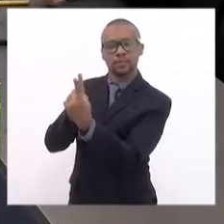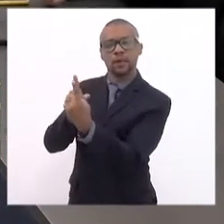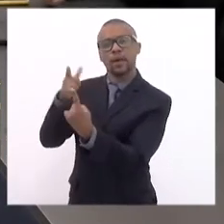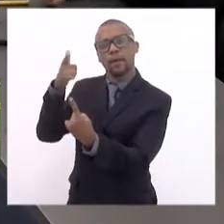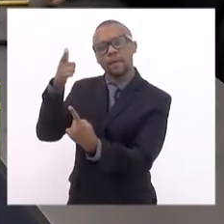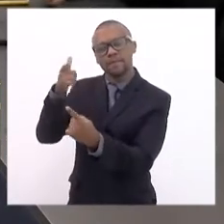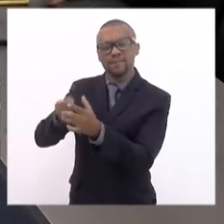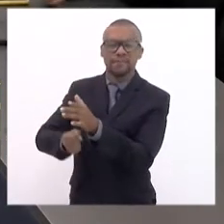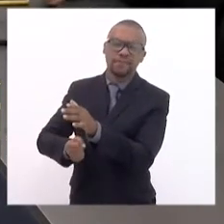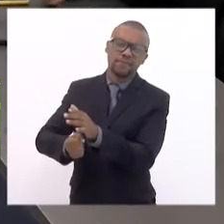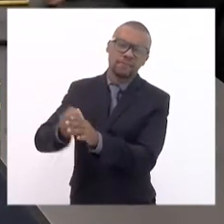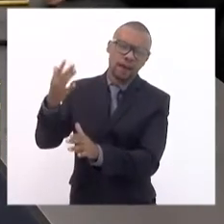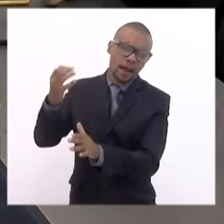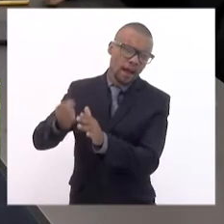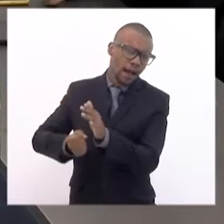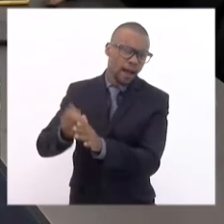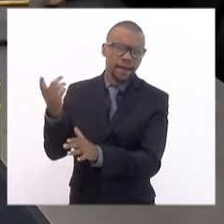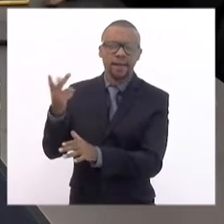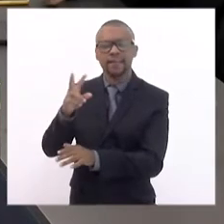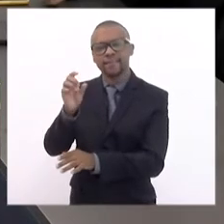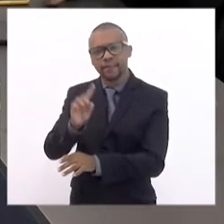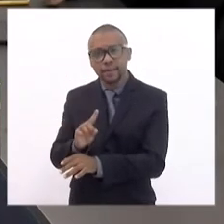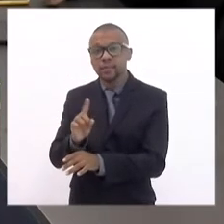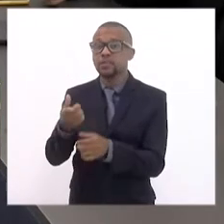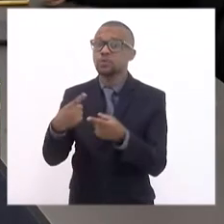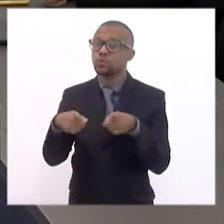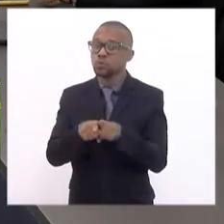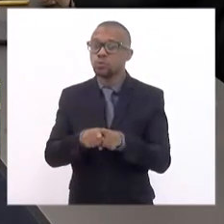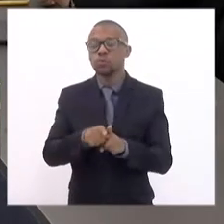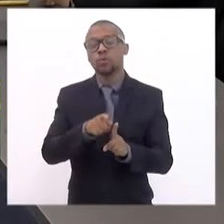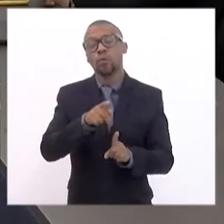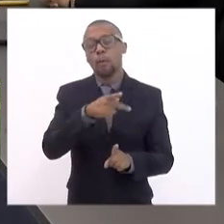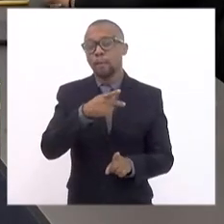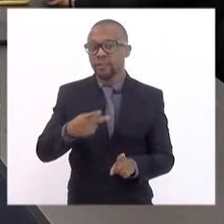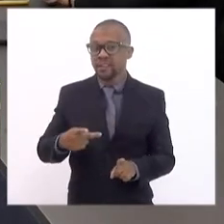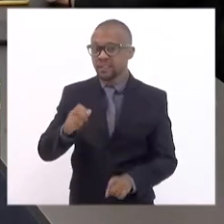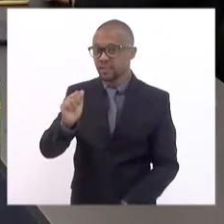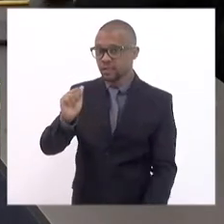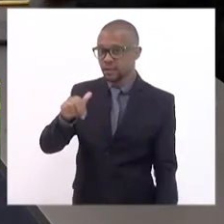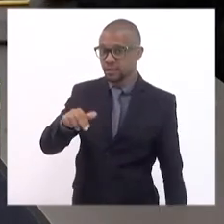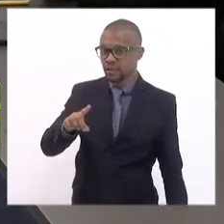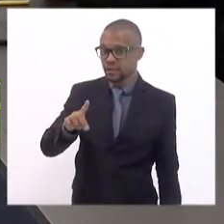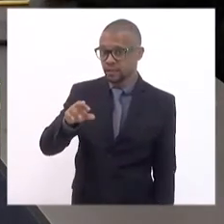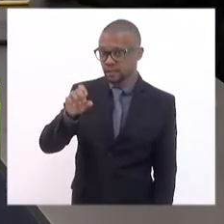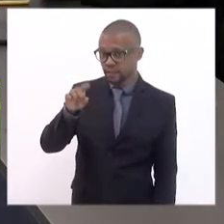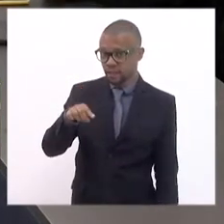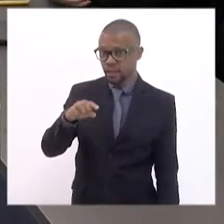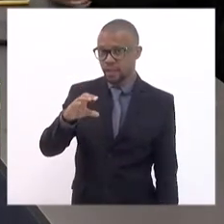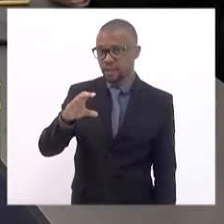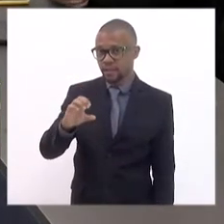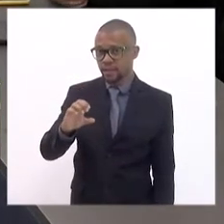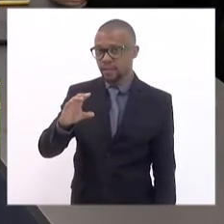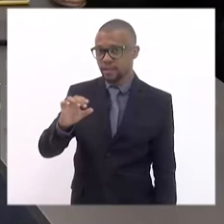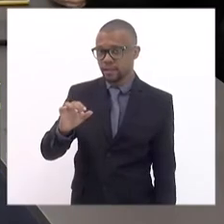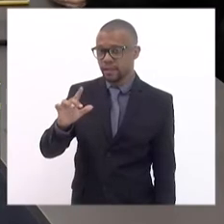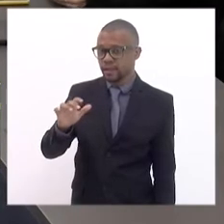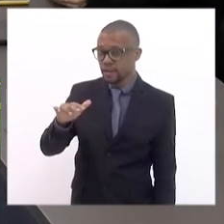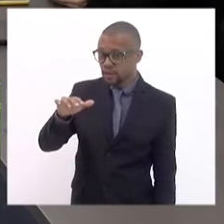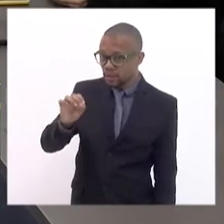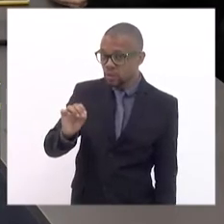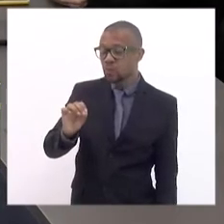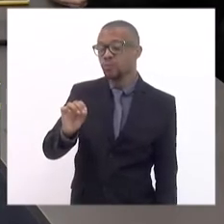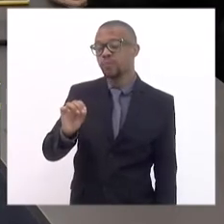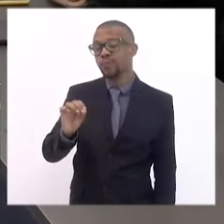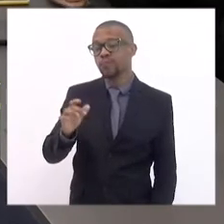uma oportunidade, com o presidente André Siciliano, a frente parlamentar como um todo já teve interlocução com o André, e a